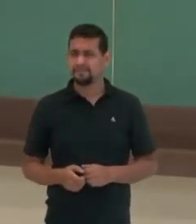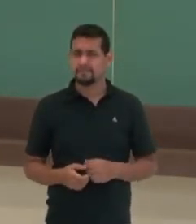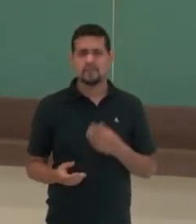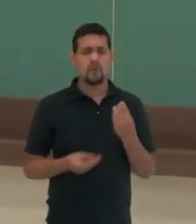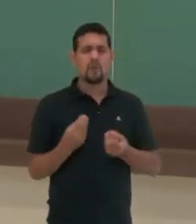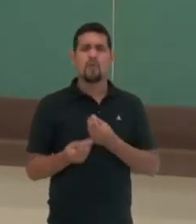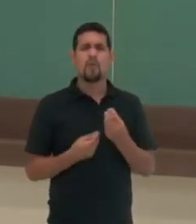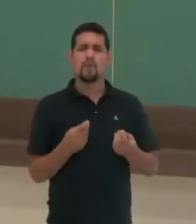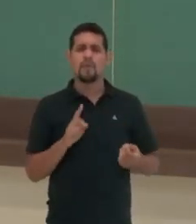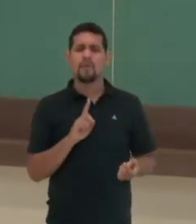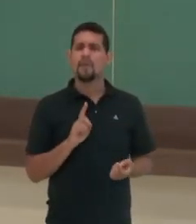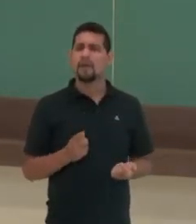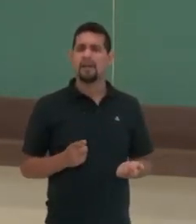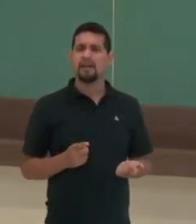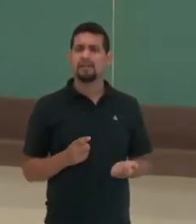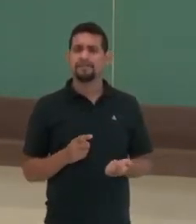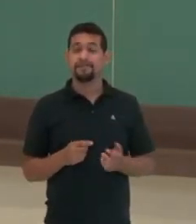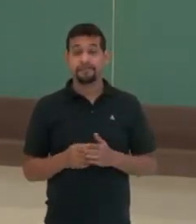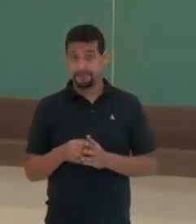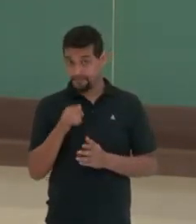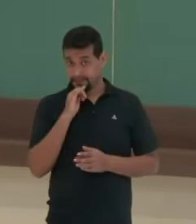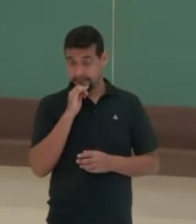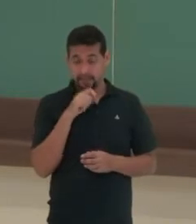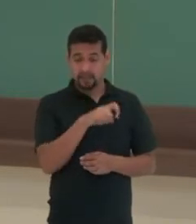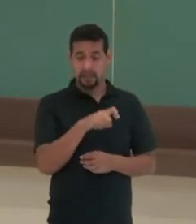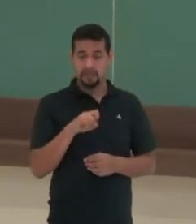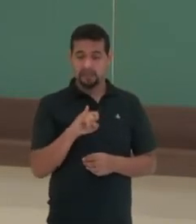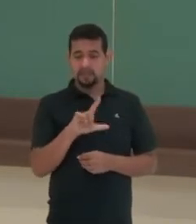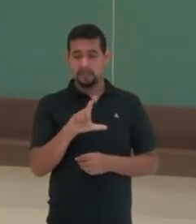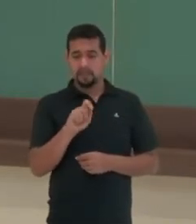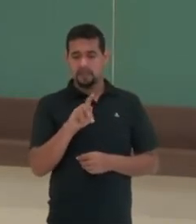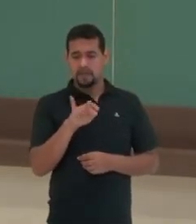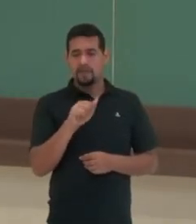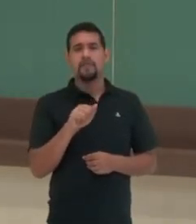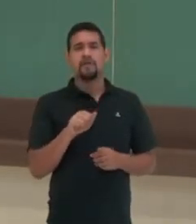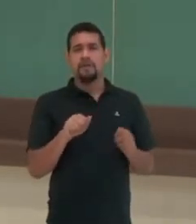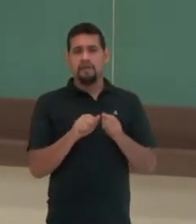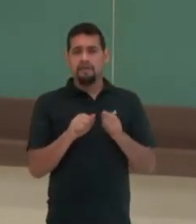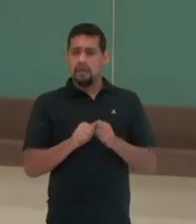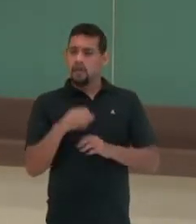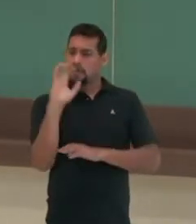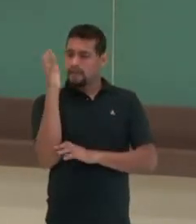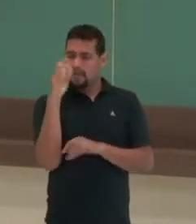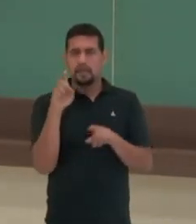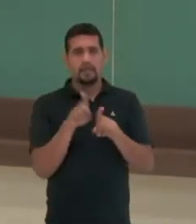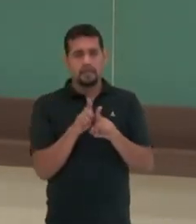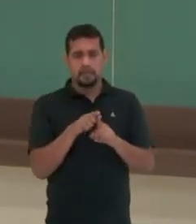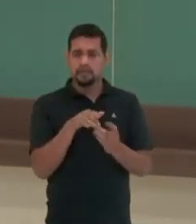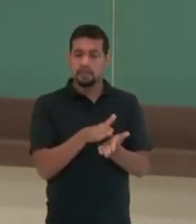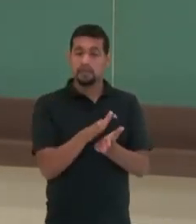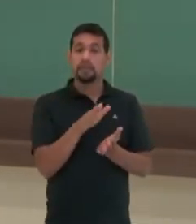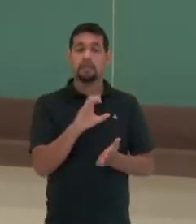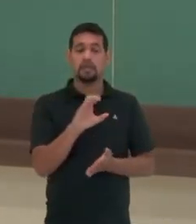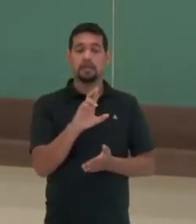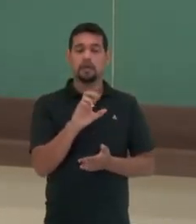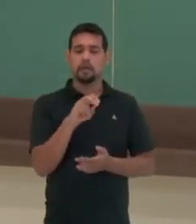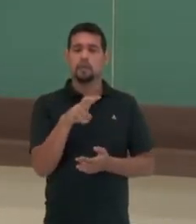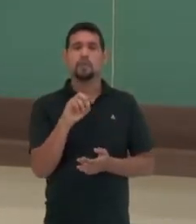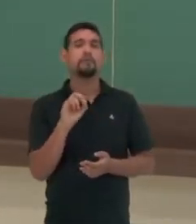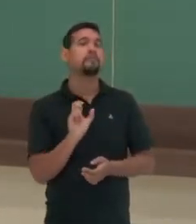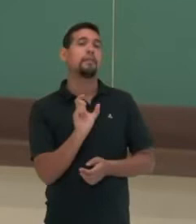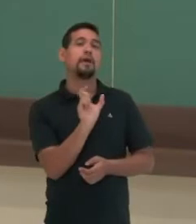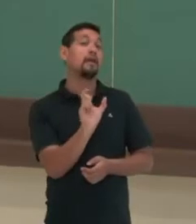que é a cromoxilogravura? Se a xilogravura ela é feita ali na madeira, entalhada, a cromo vem da